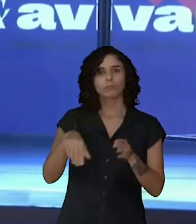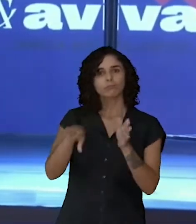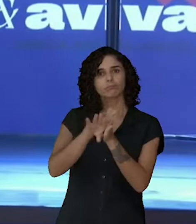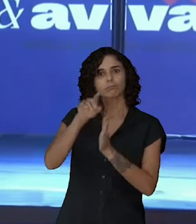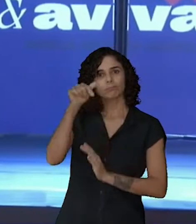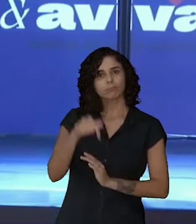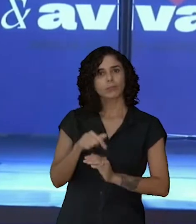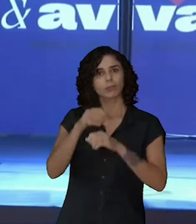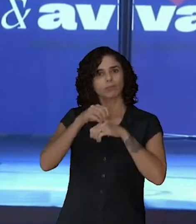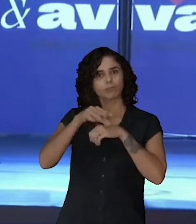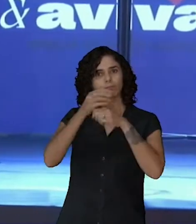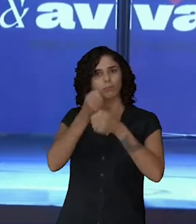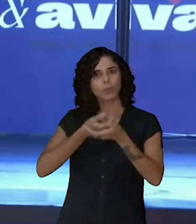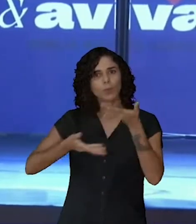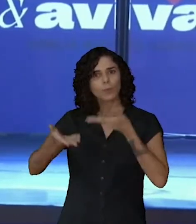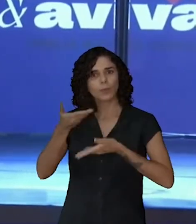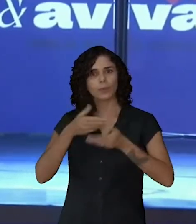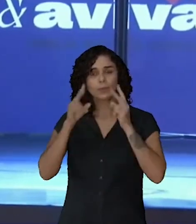visões que eu tinha.